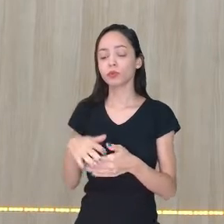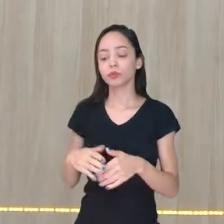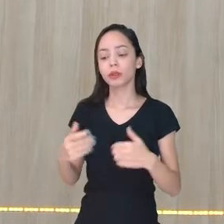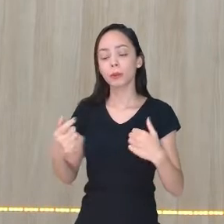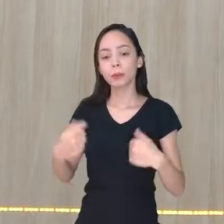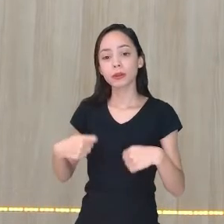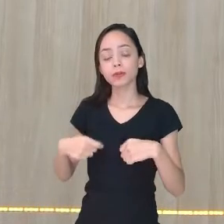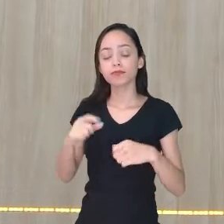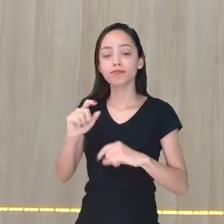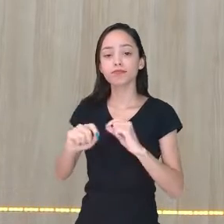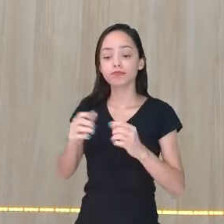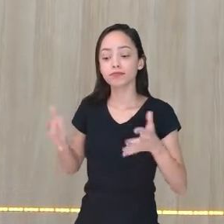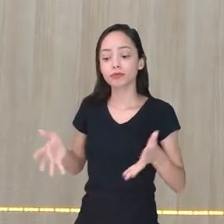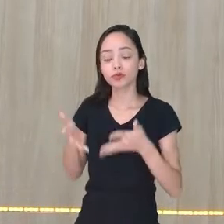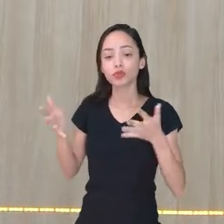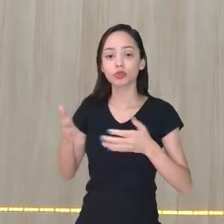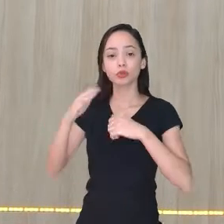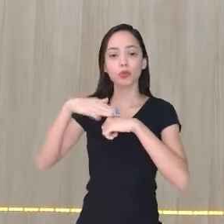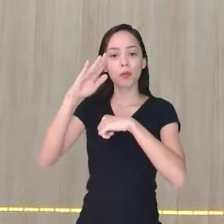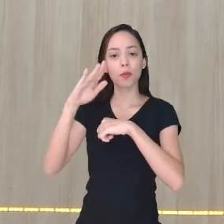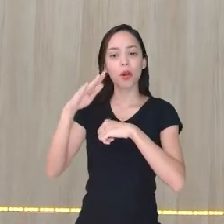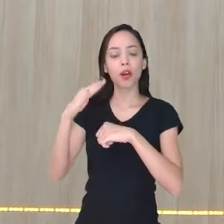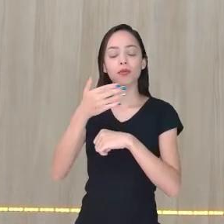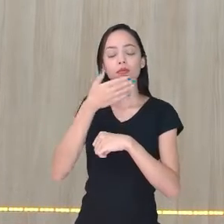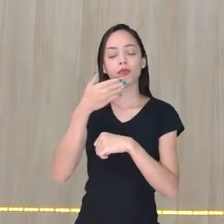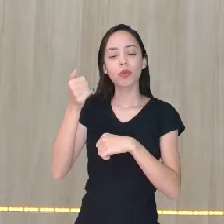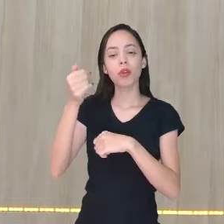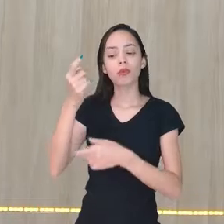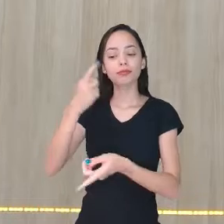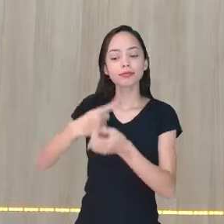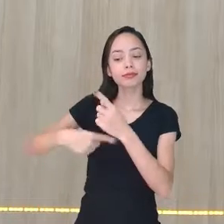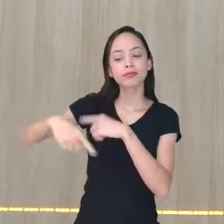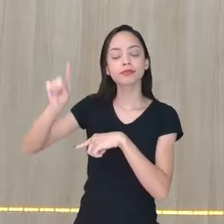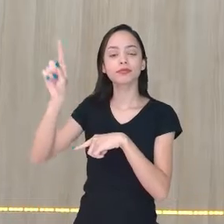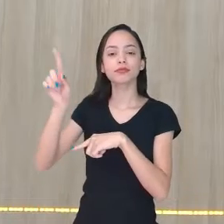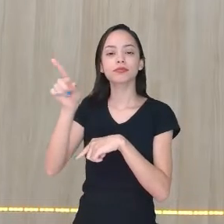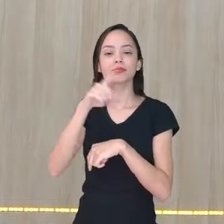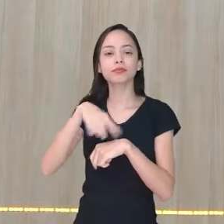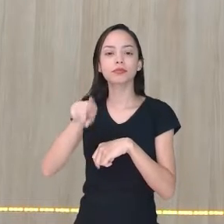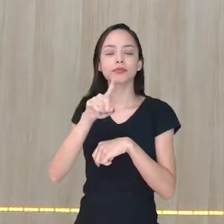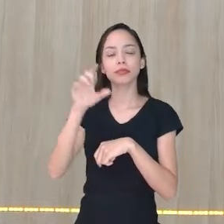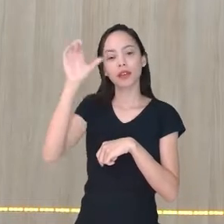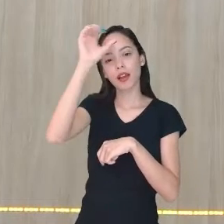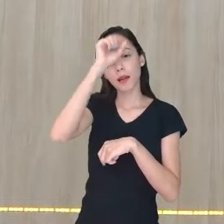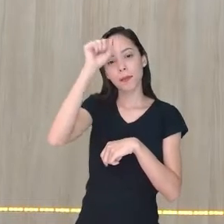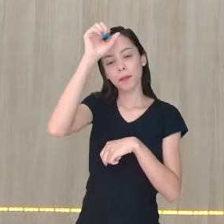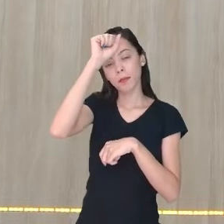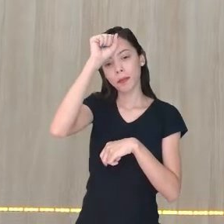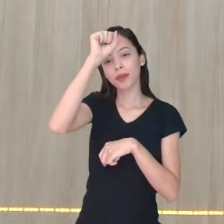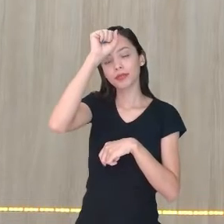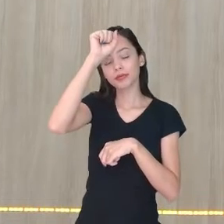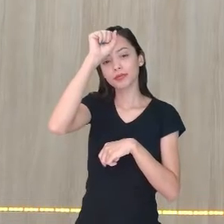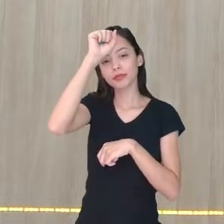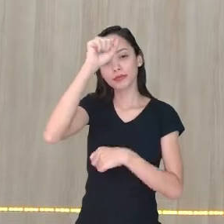mais para que você cresça, para que você aprenda, para que você seja um estudante cada vez